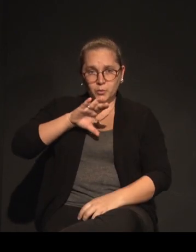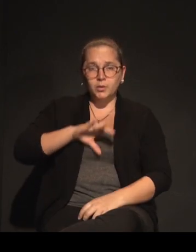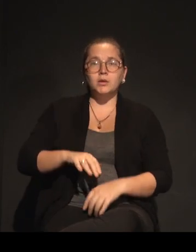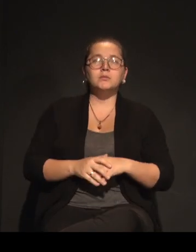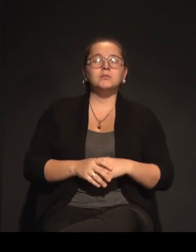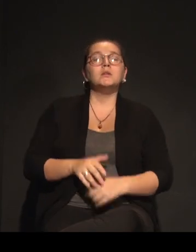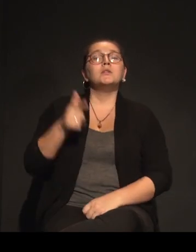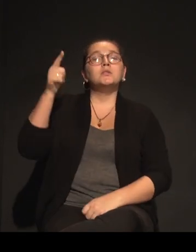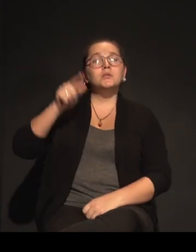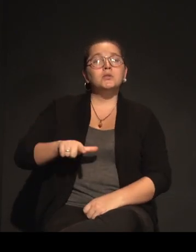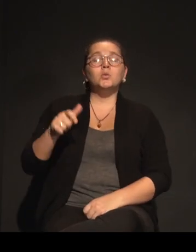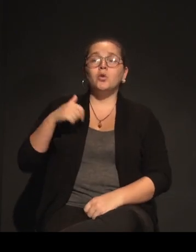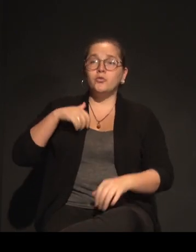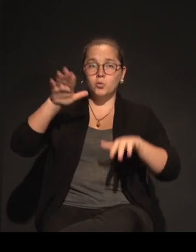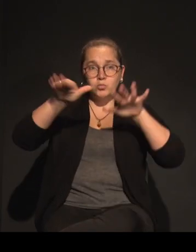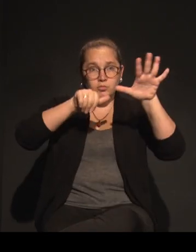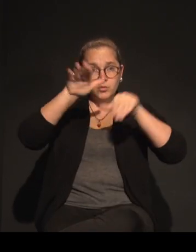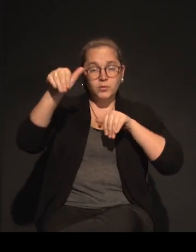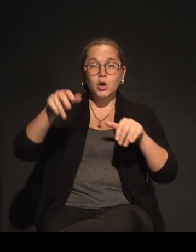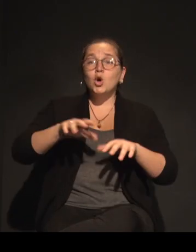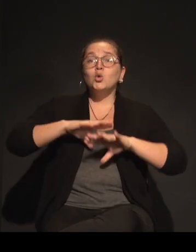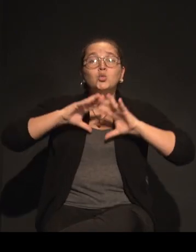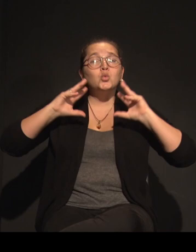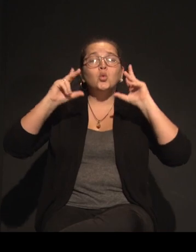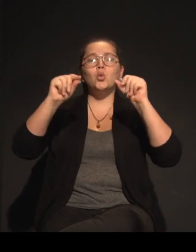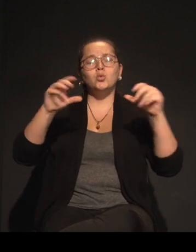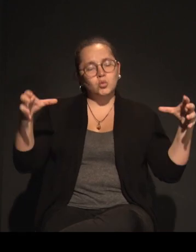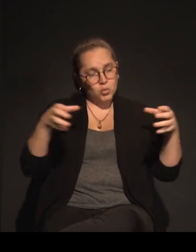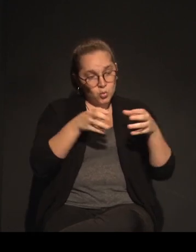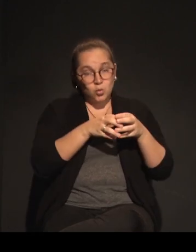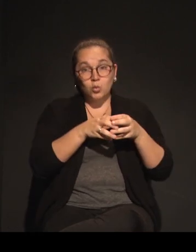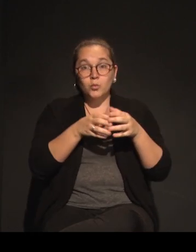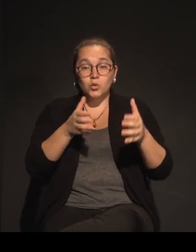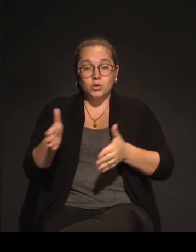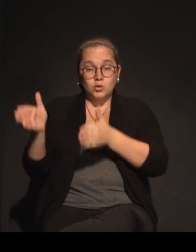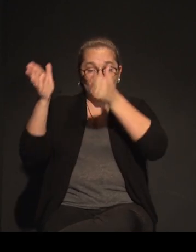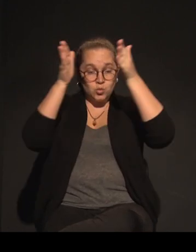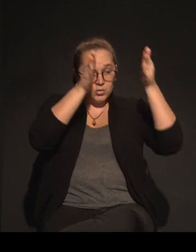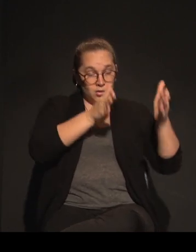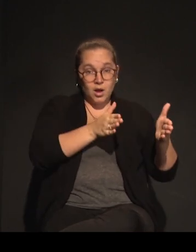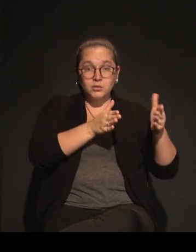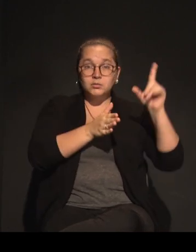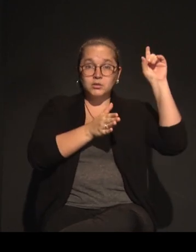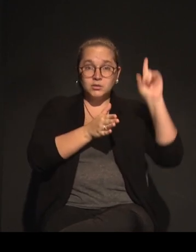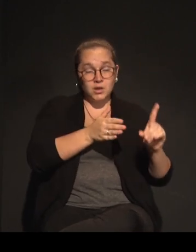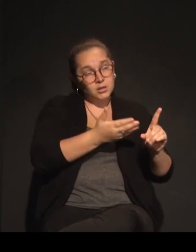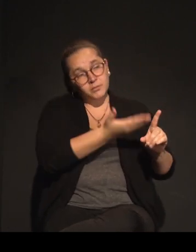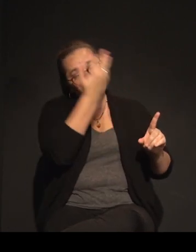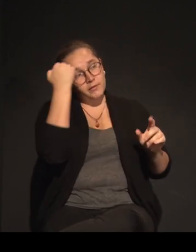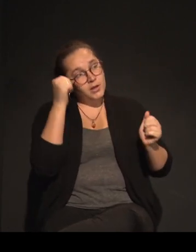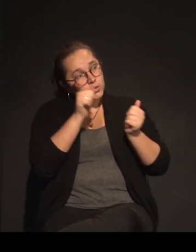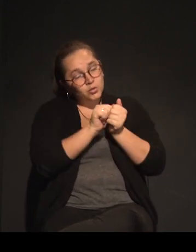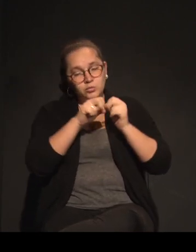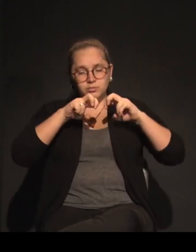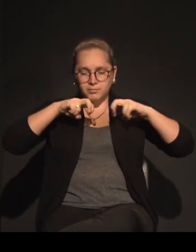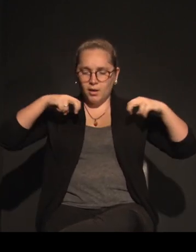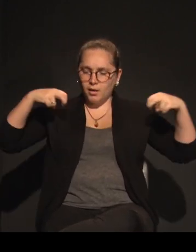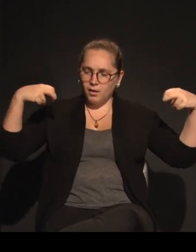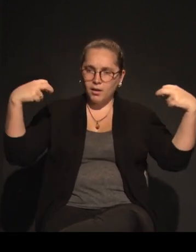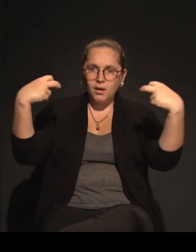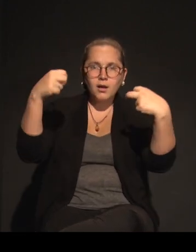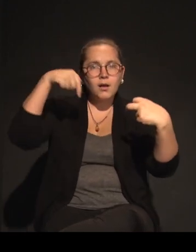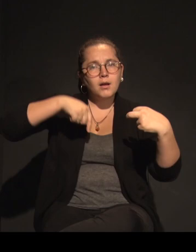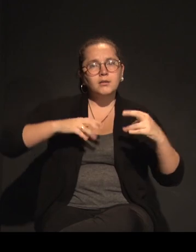do lado direito para que venha participar também desse círculo dessa casa